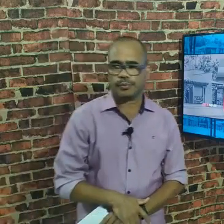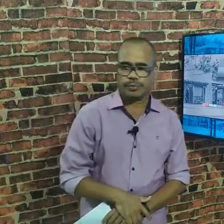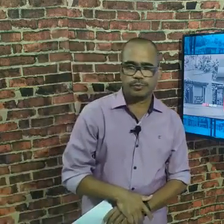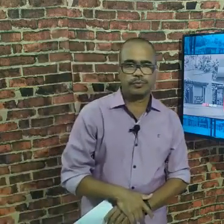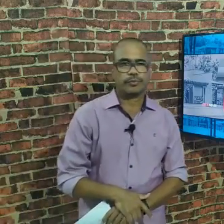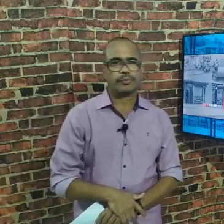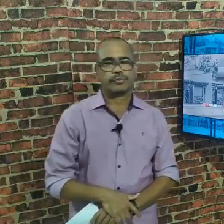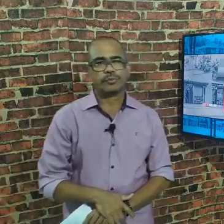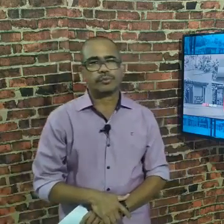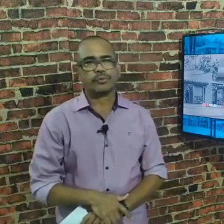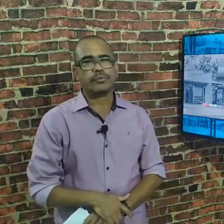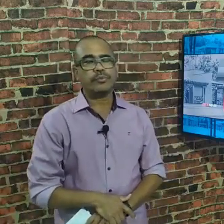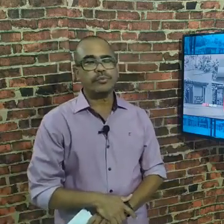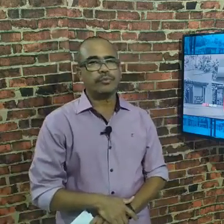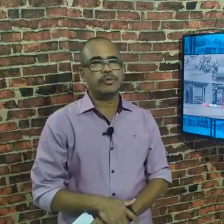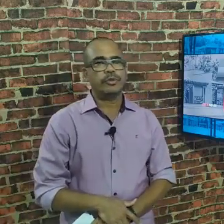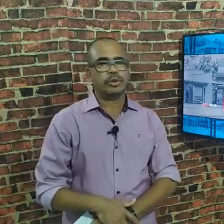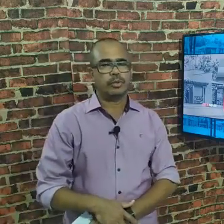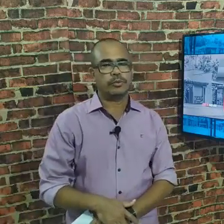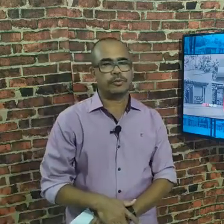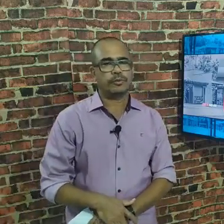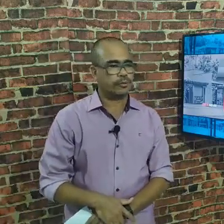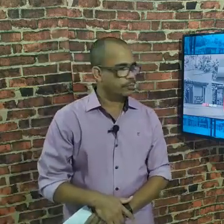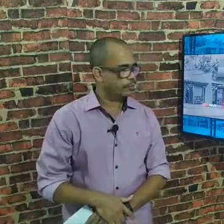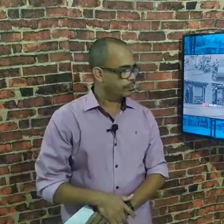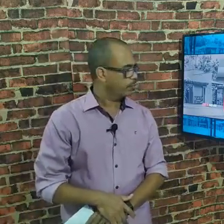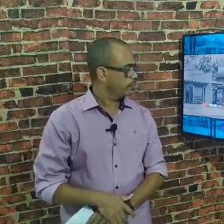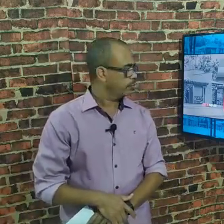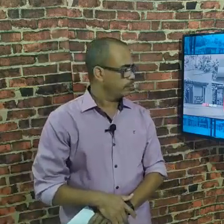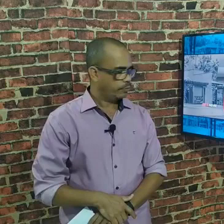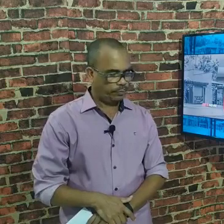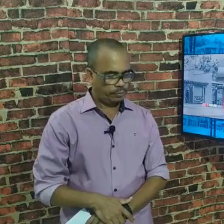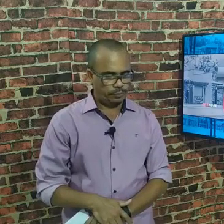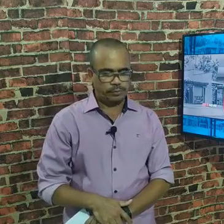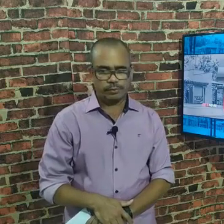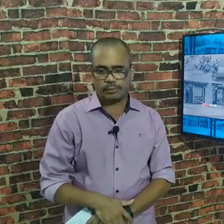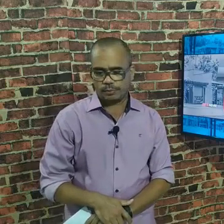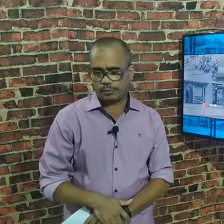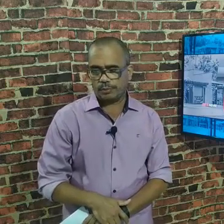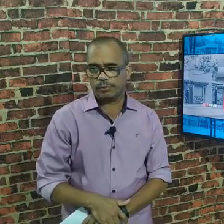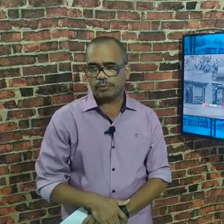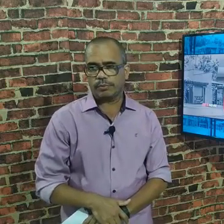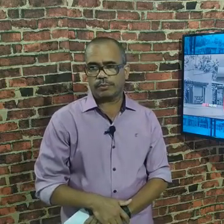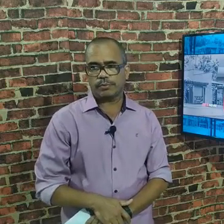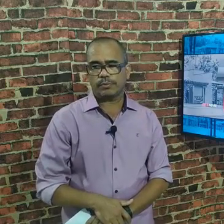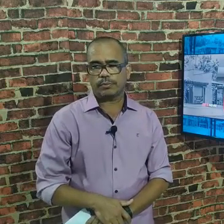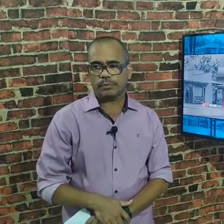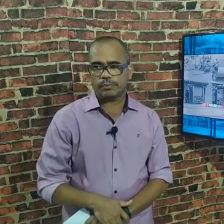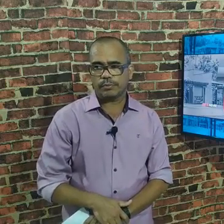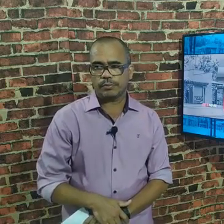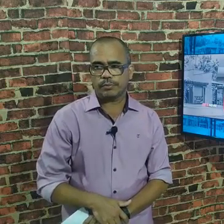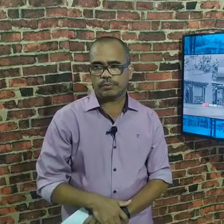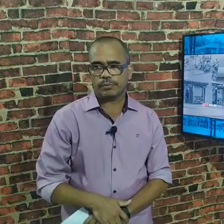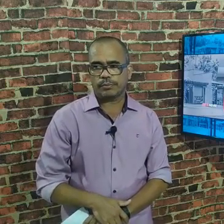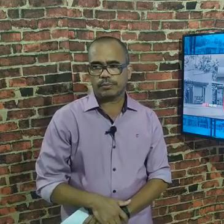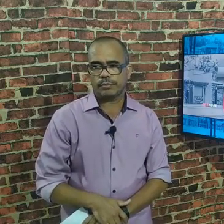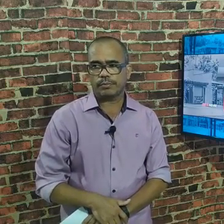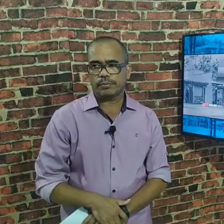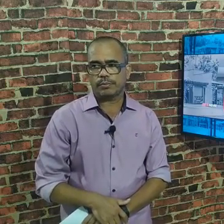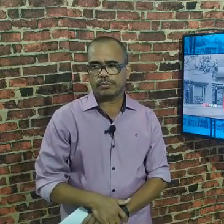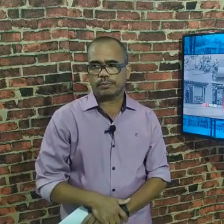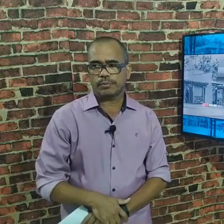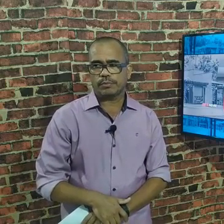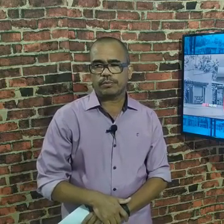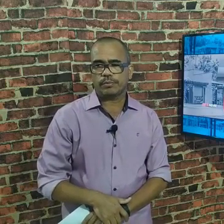pó temos aí a lucijane Meirelles é Elsa Alves da Silva godino Zeno Lopes